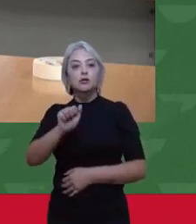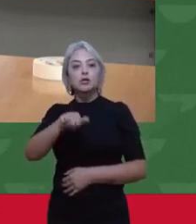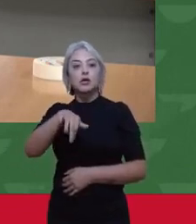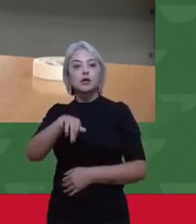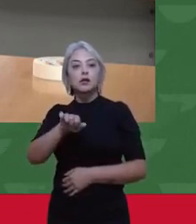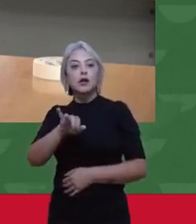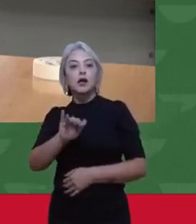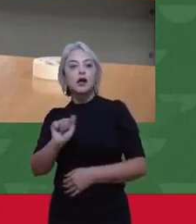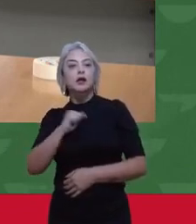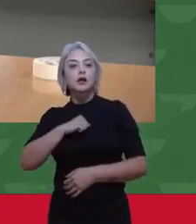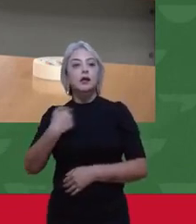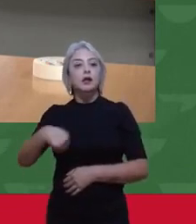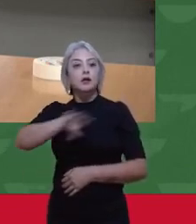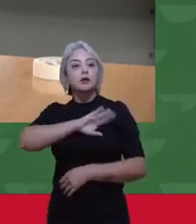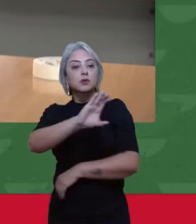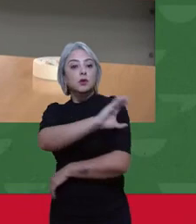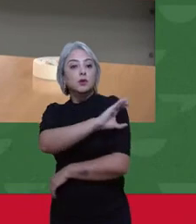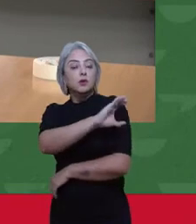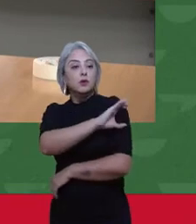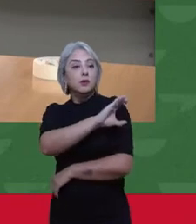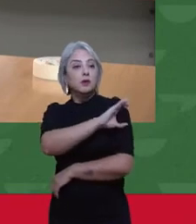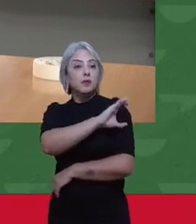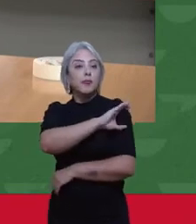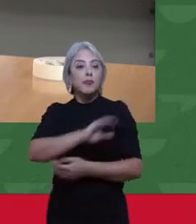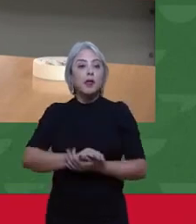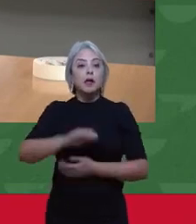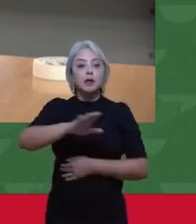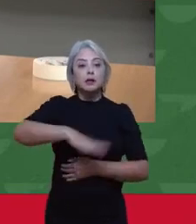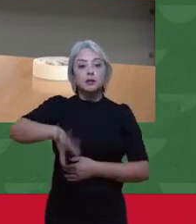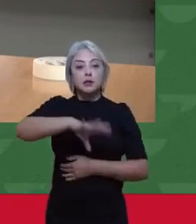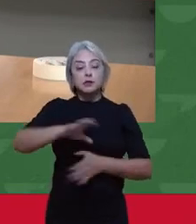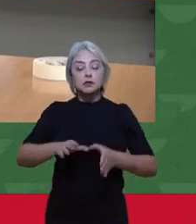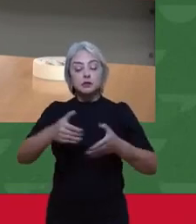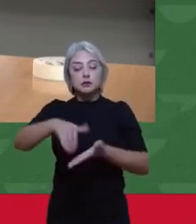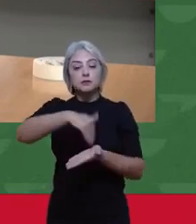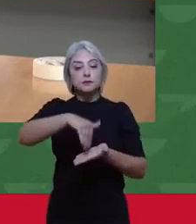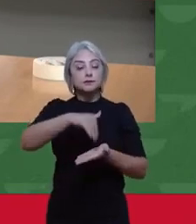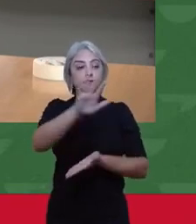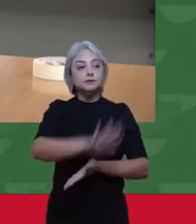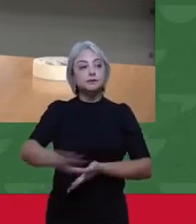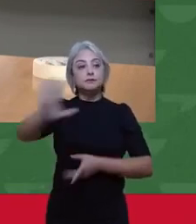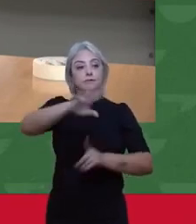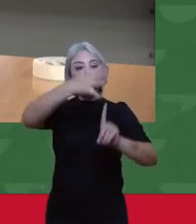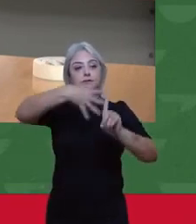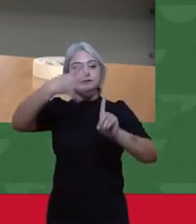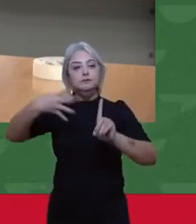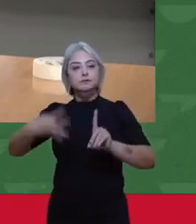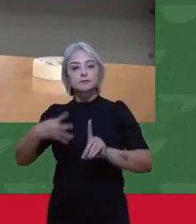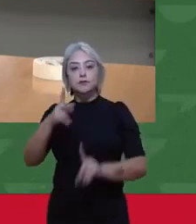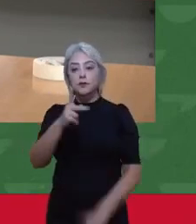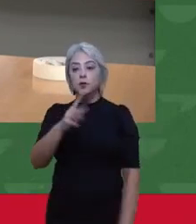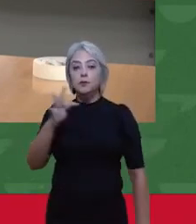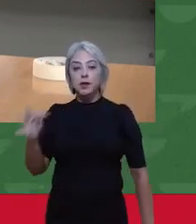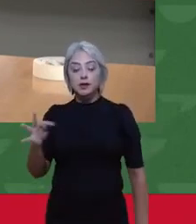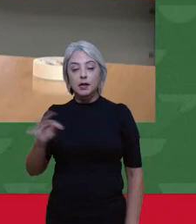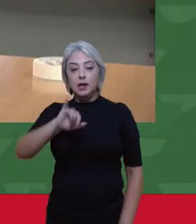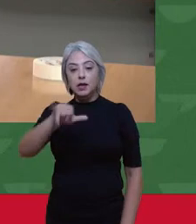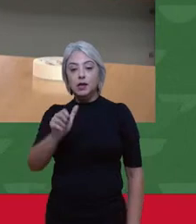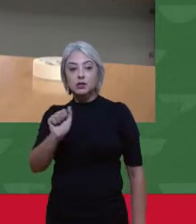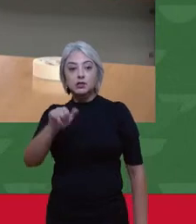a nossa coordenadora da setorial da Secretaria Nacional LGBT do PT, Janaína